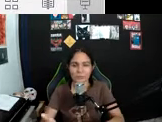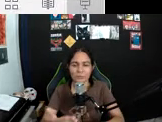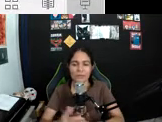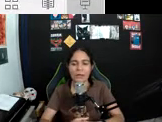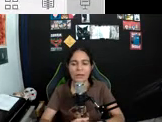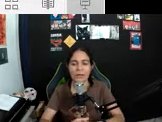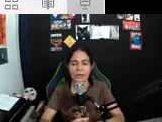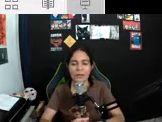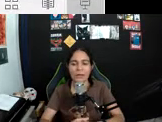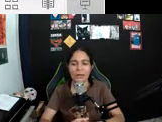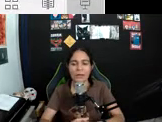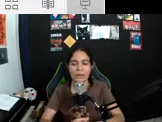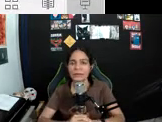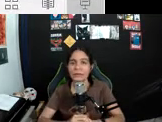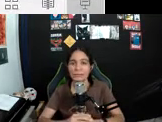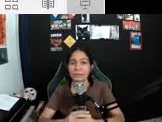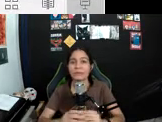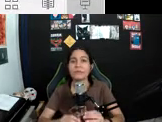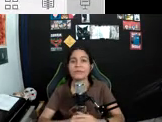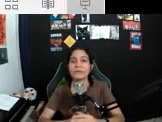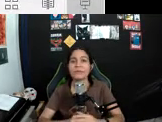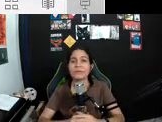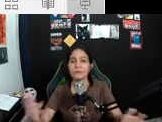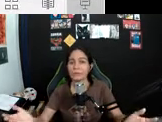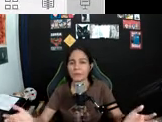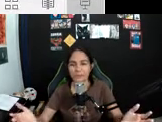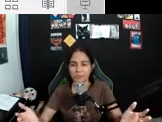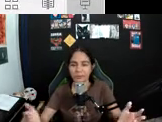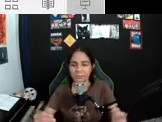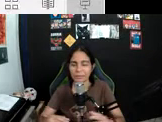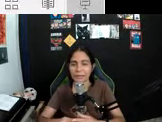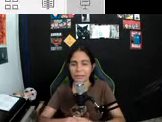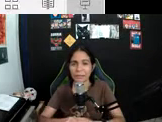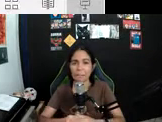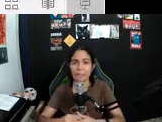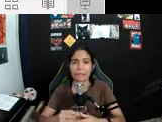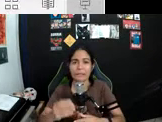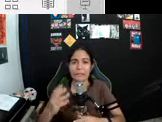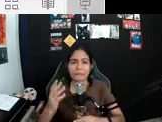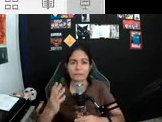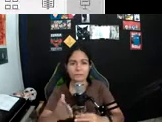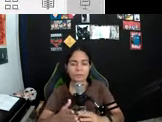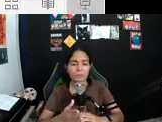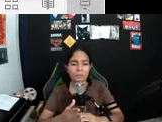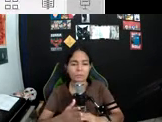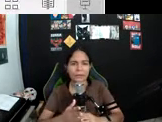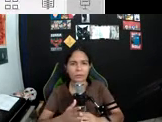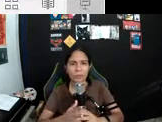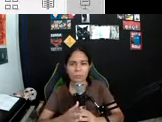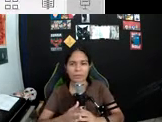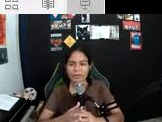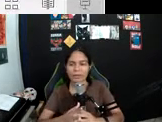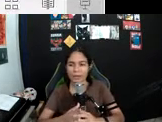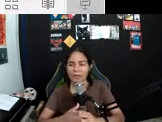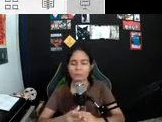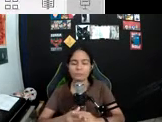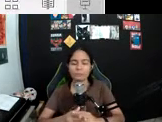para usar como exemplo, né, das pessoas que acham que não existe pandemia, teve um